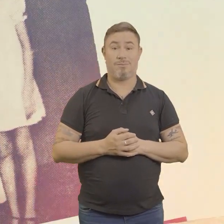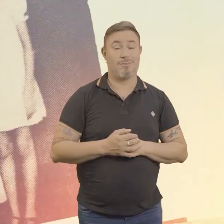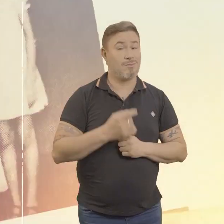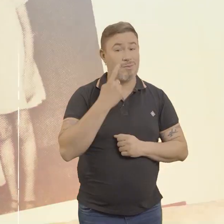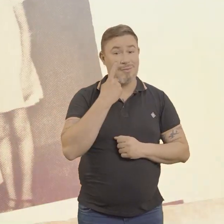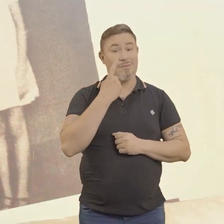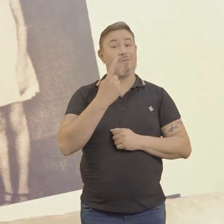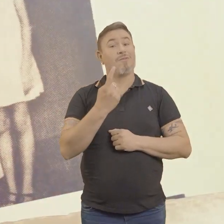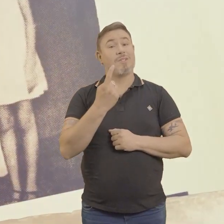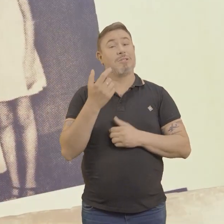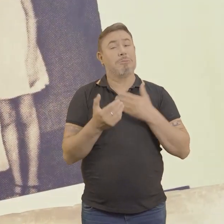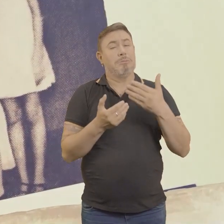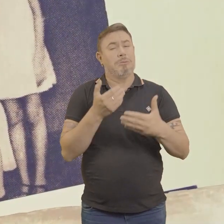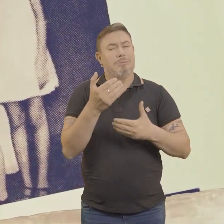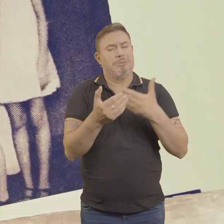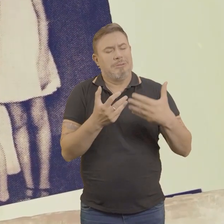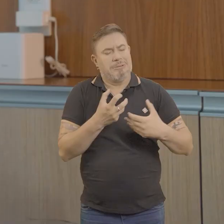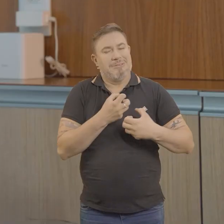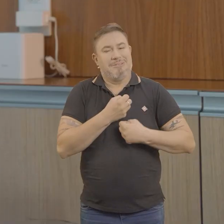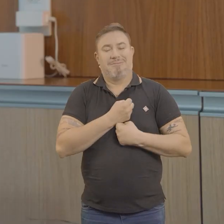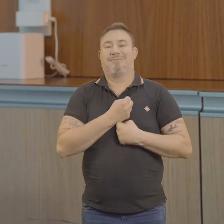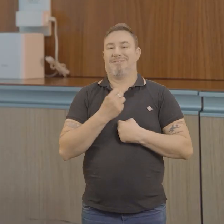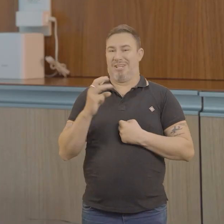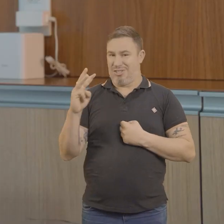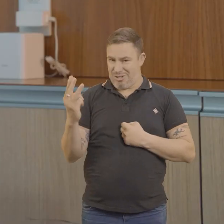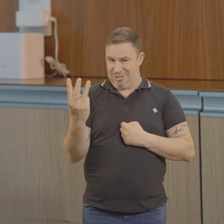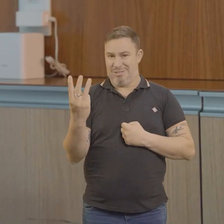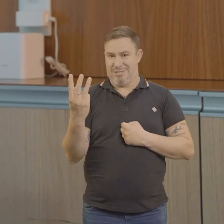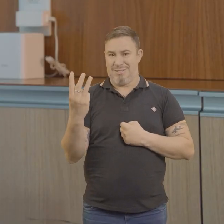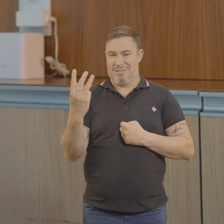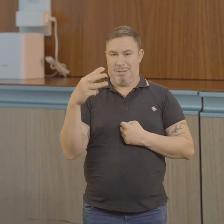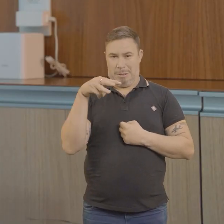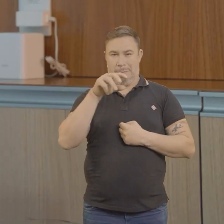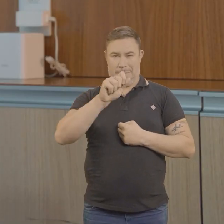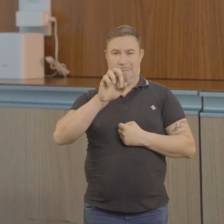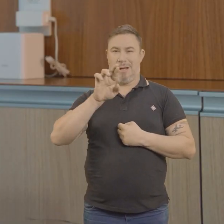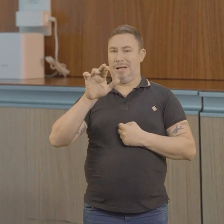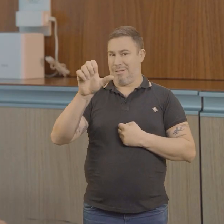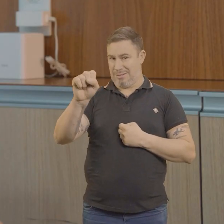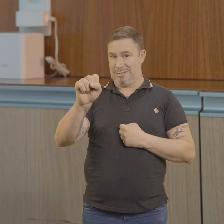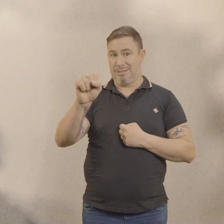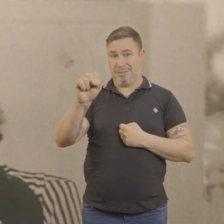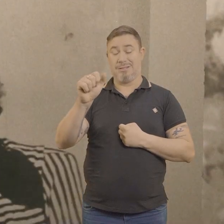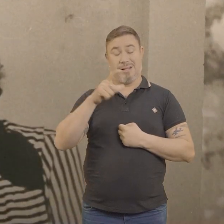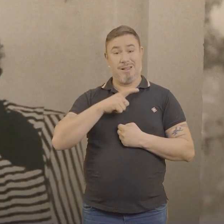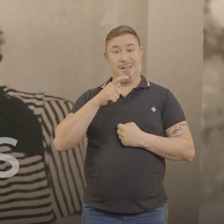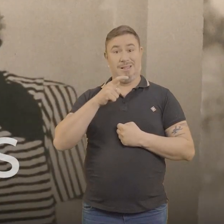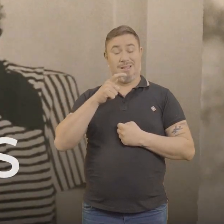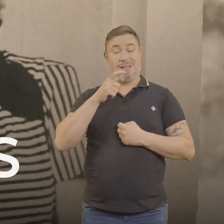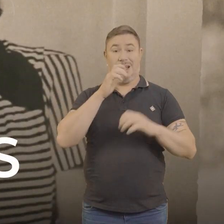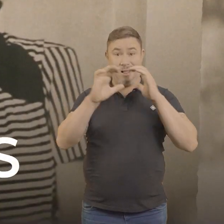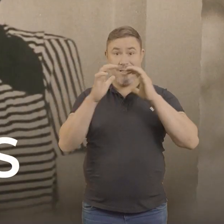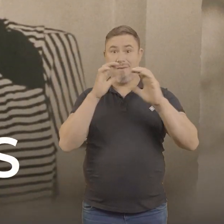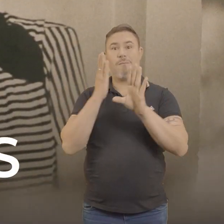pouco a pouco me matando. As 3 Marias só cantavam porque a mãe ia junto. E aí